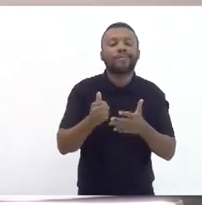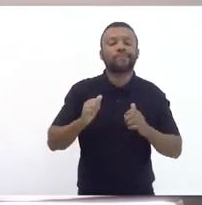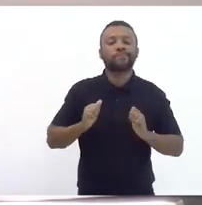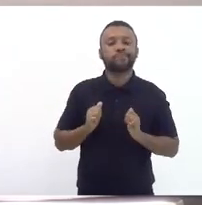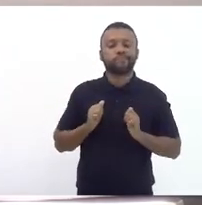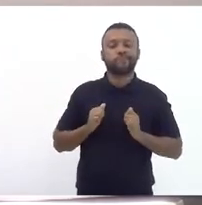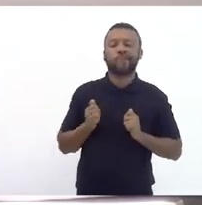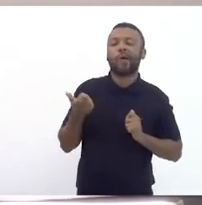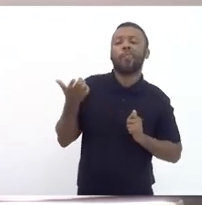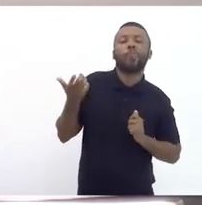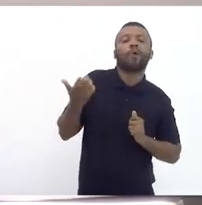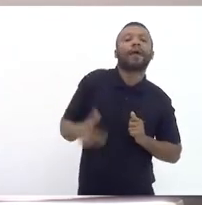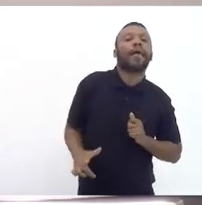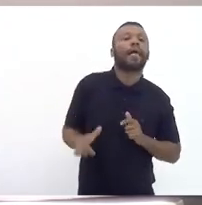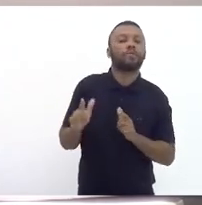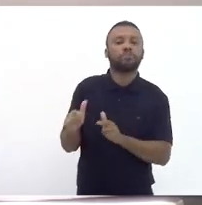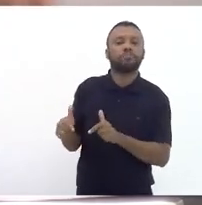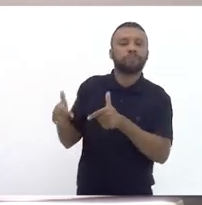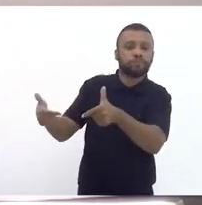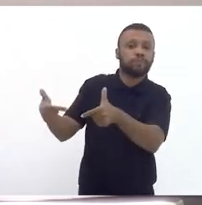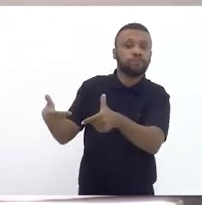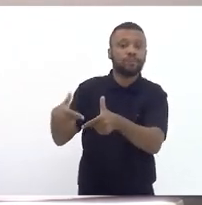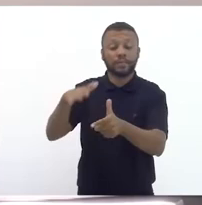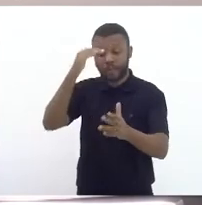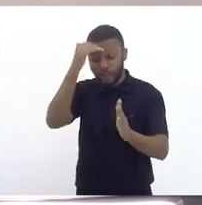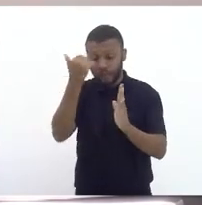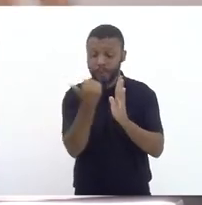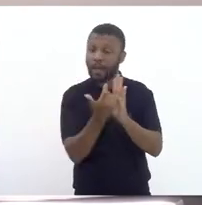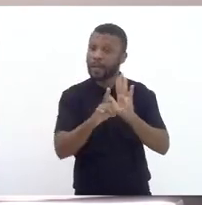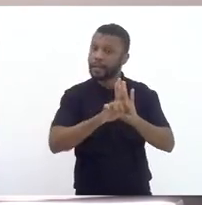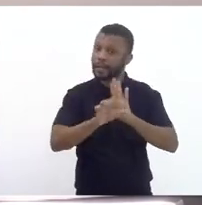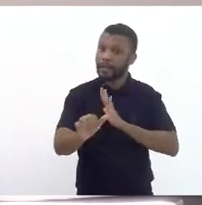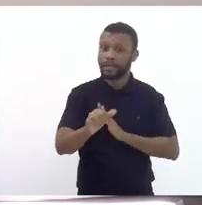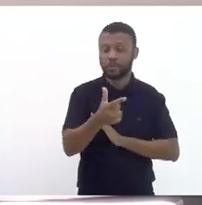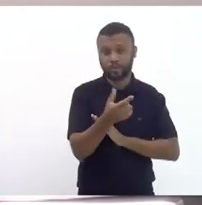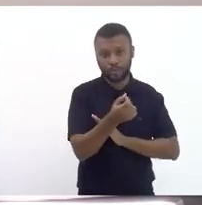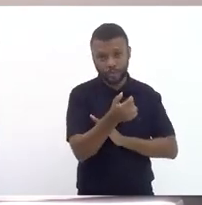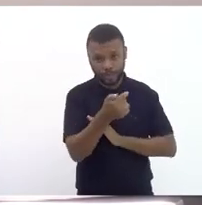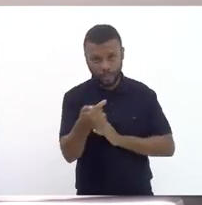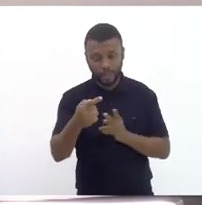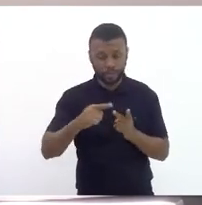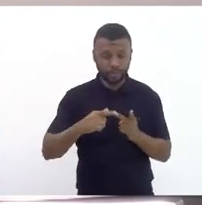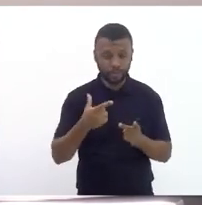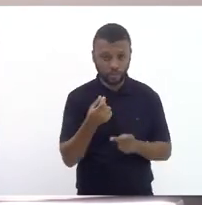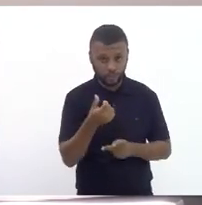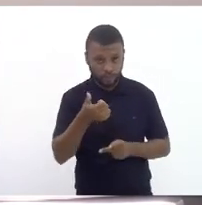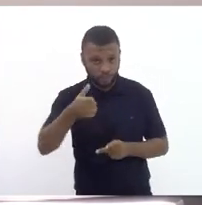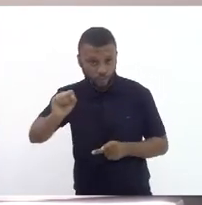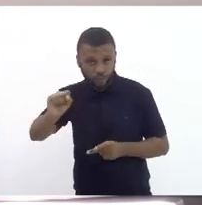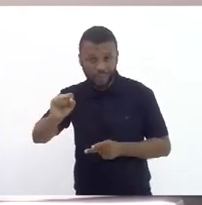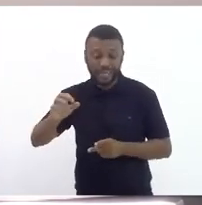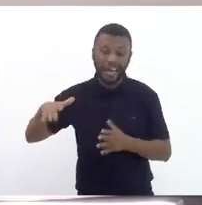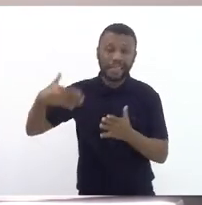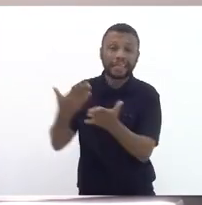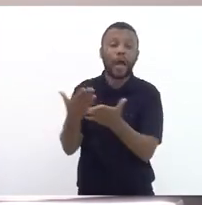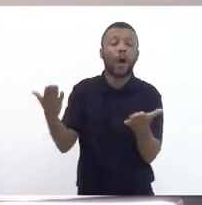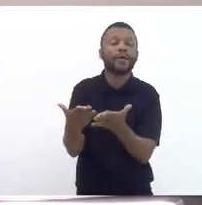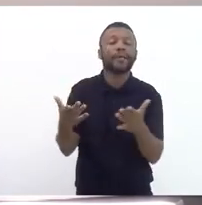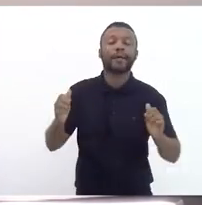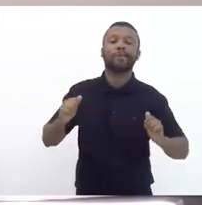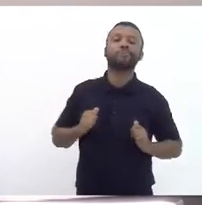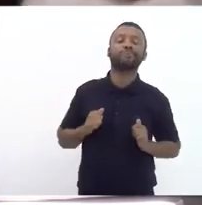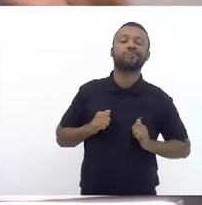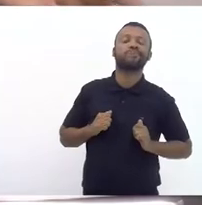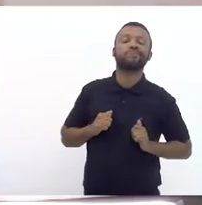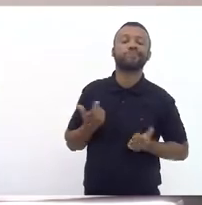tentar colocar em prática essas três leis, que não é de hoje, é de 2017, 2018, e até hoje a Supervia está cagando e andando para a lei que foi aprovada